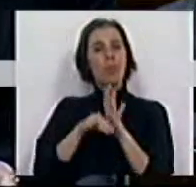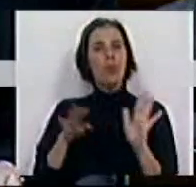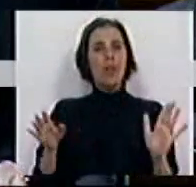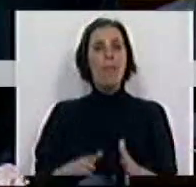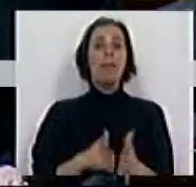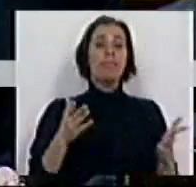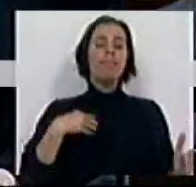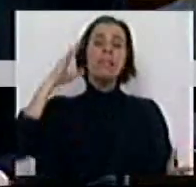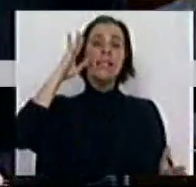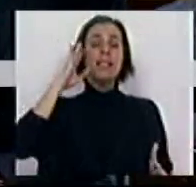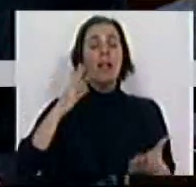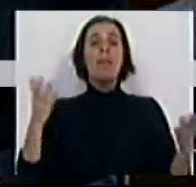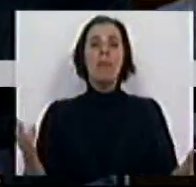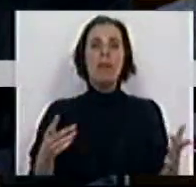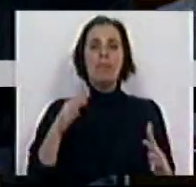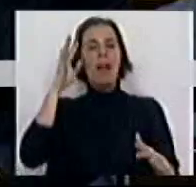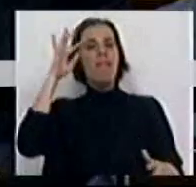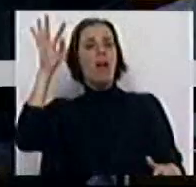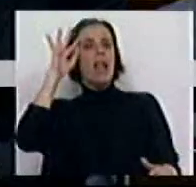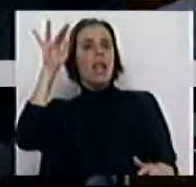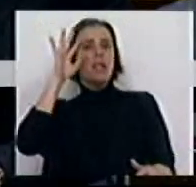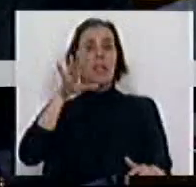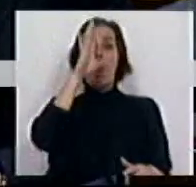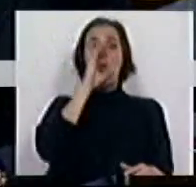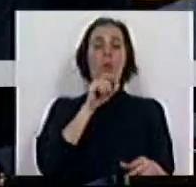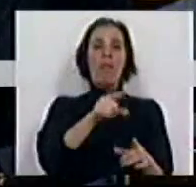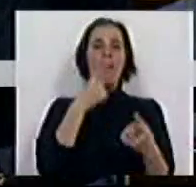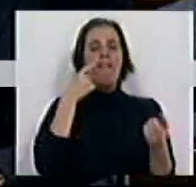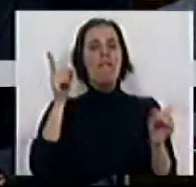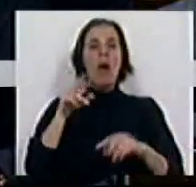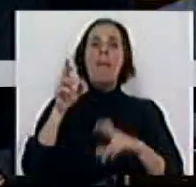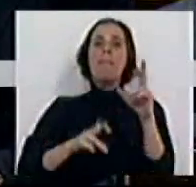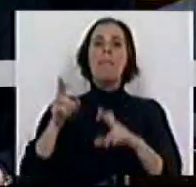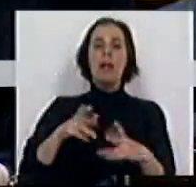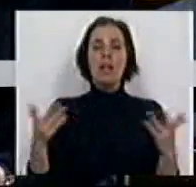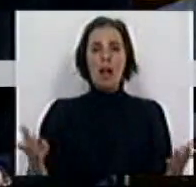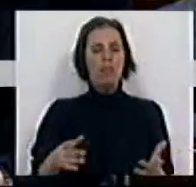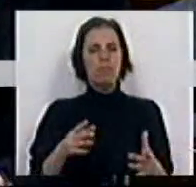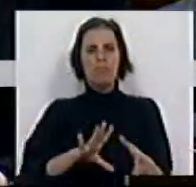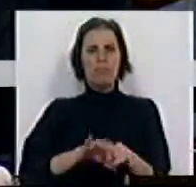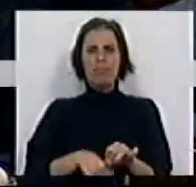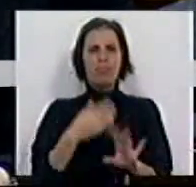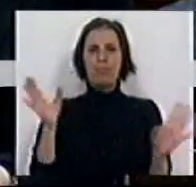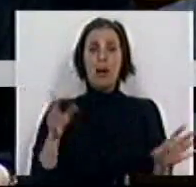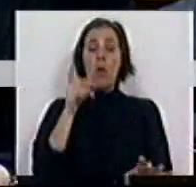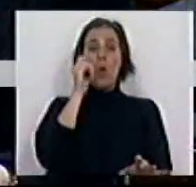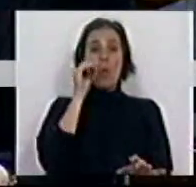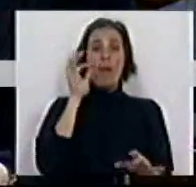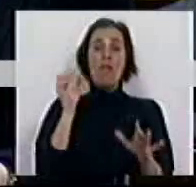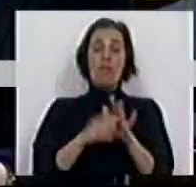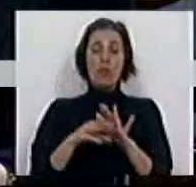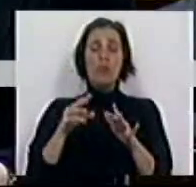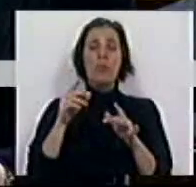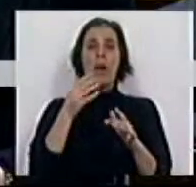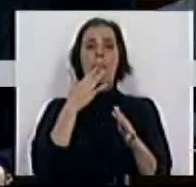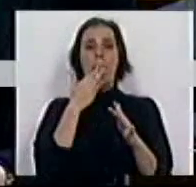programa. Sabemos, pois, que a fantasia do Governo sobre o regresso aos mercados está desfeita. Mário Draghi tirou